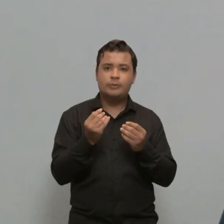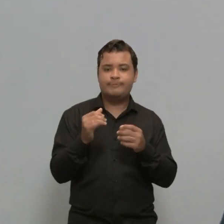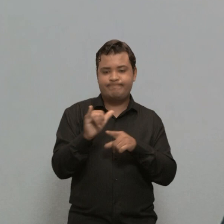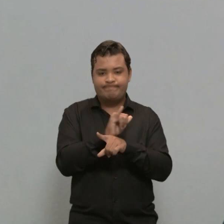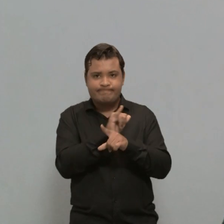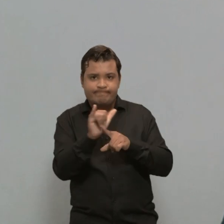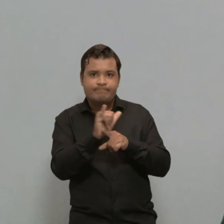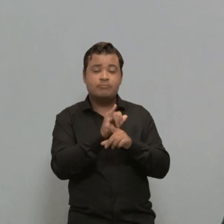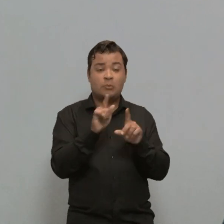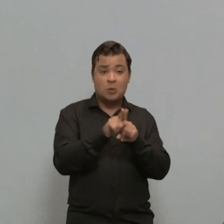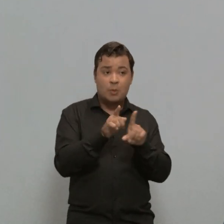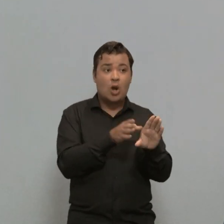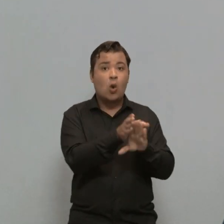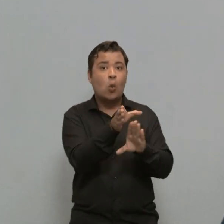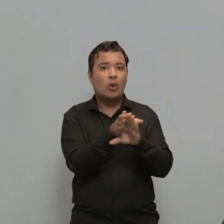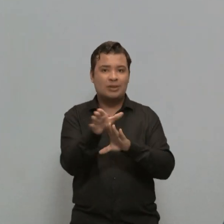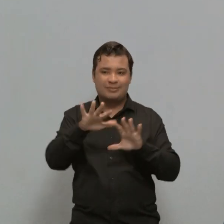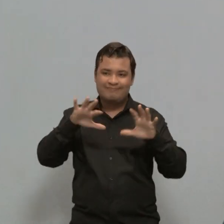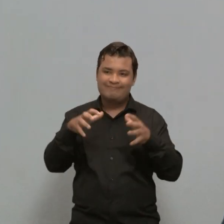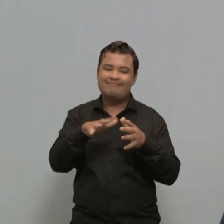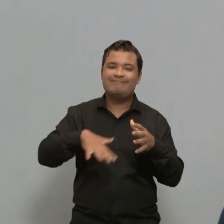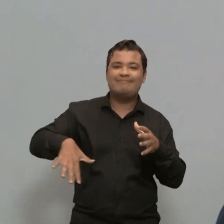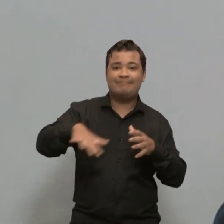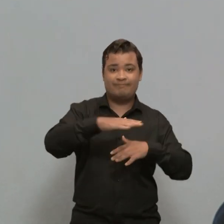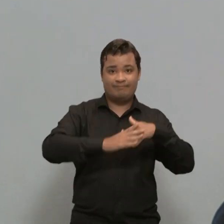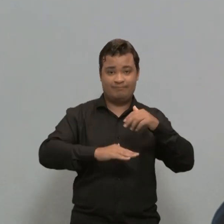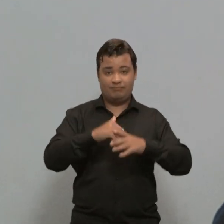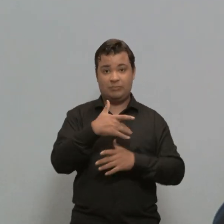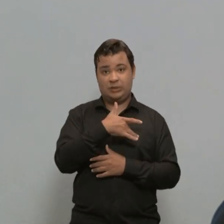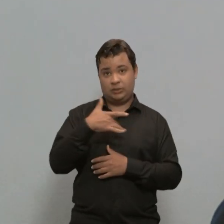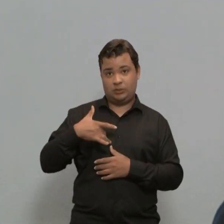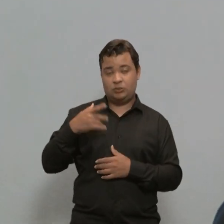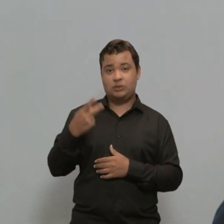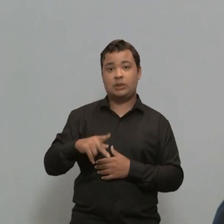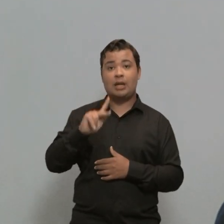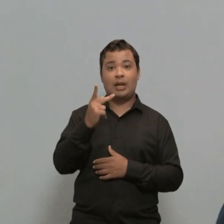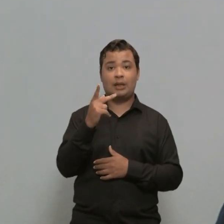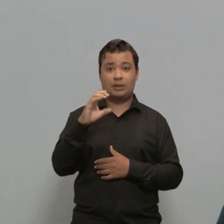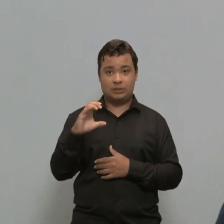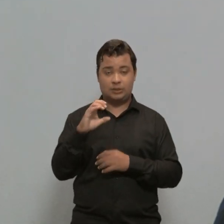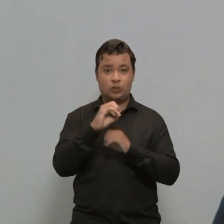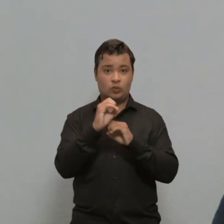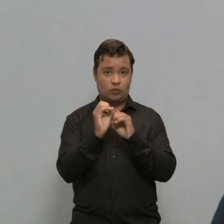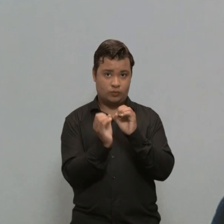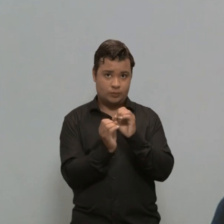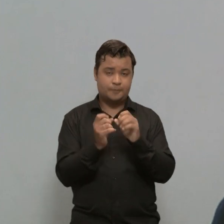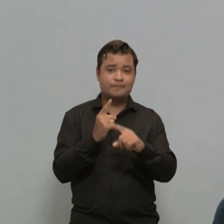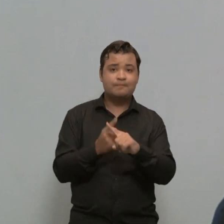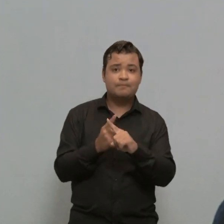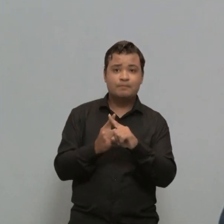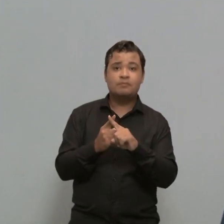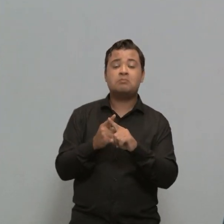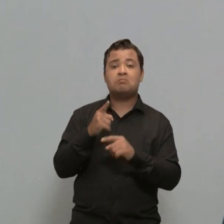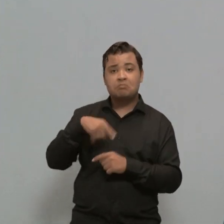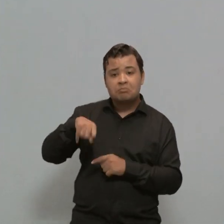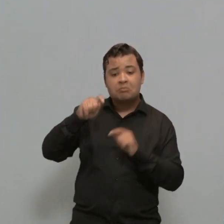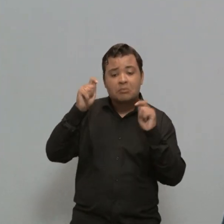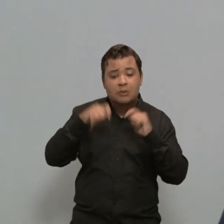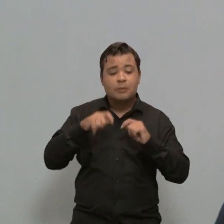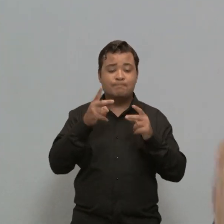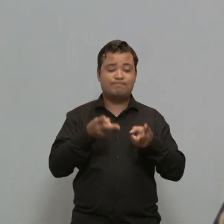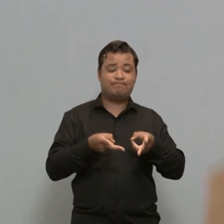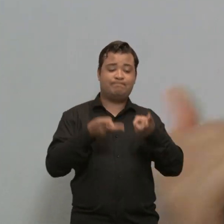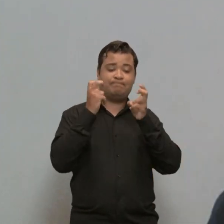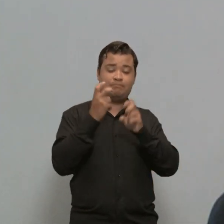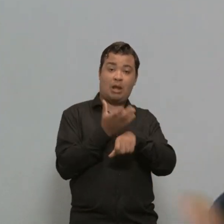os profissionais de saúde do Hospital das Clínicas, da UFG, no sentido de identificar